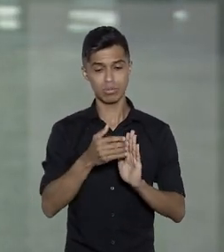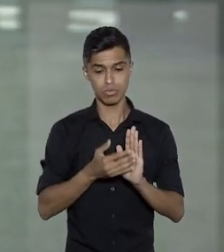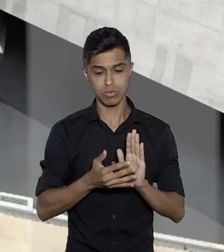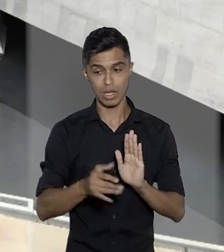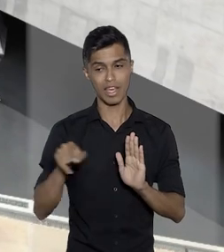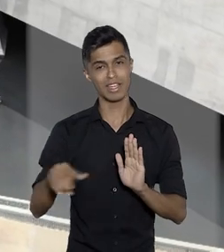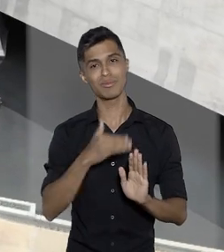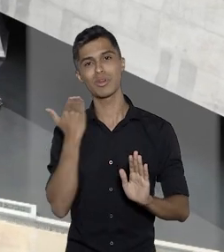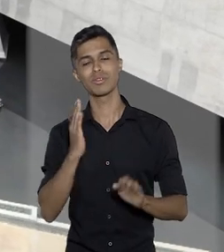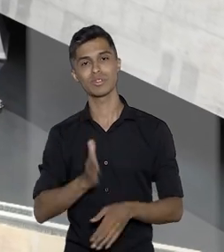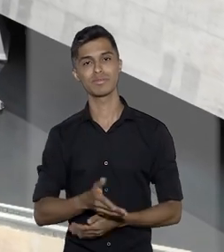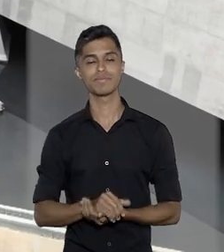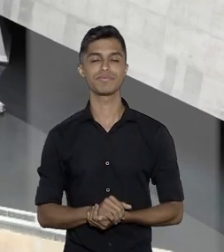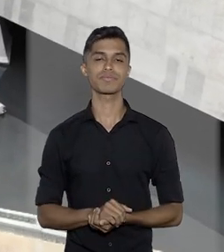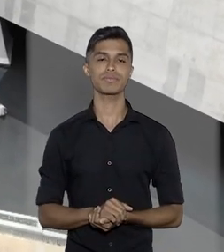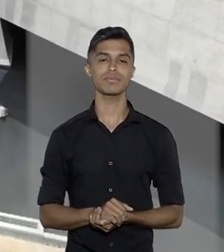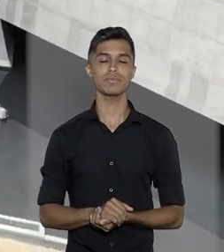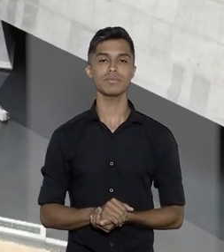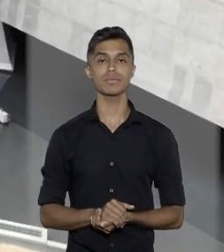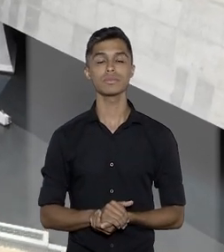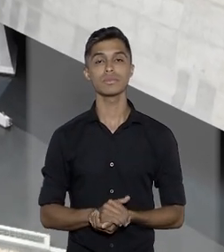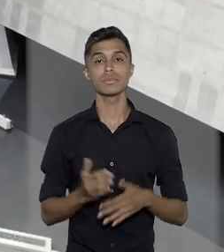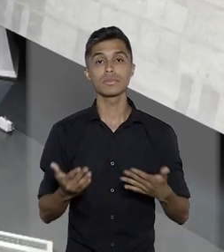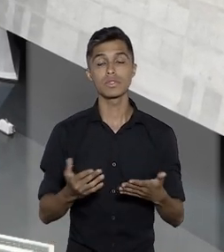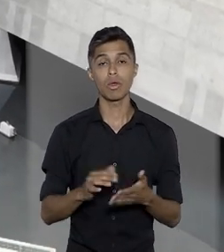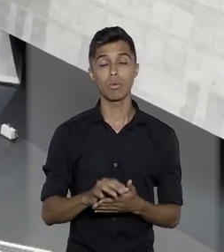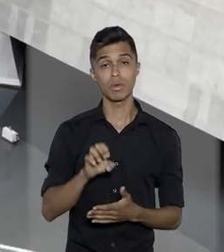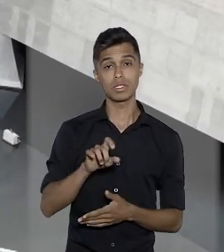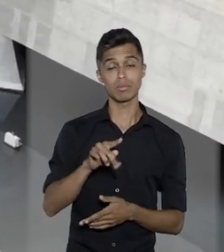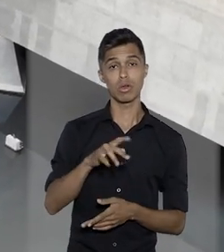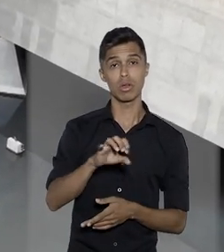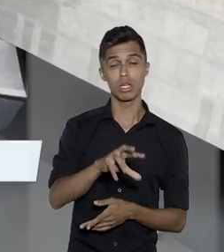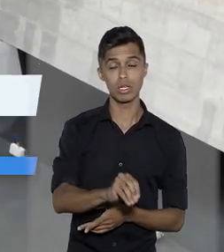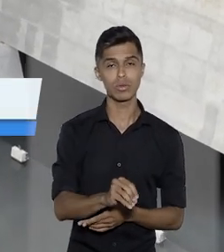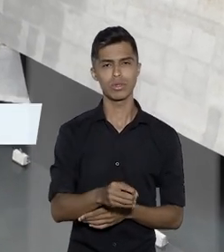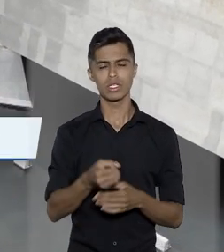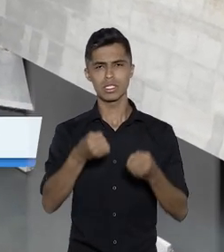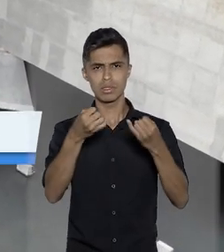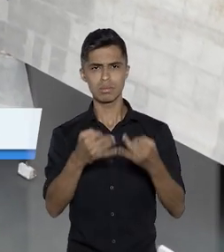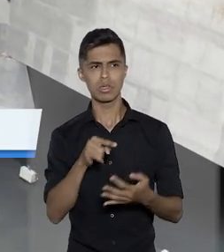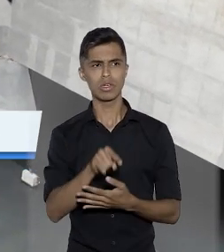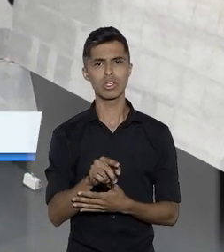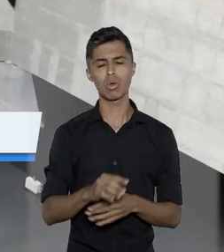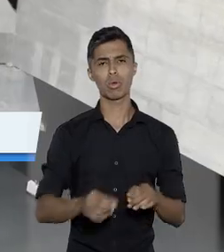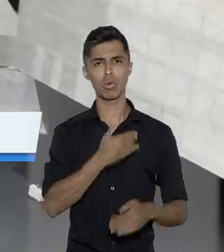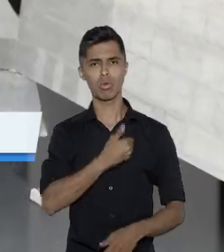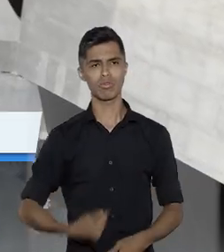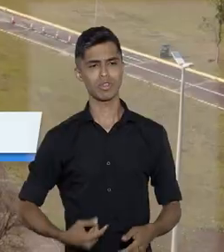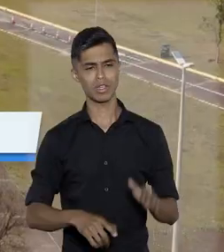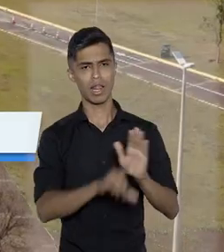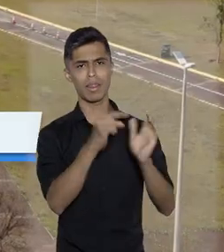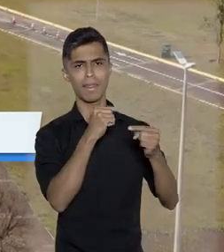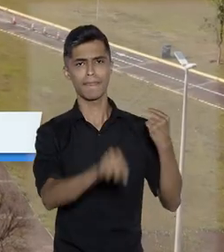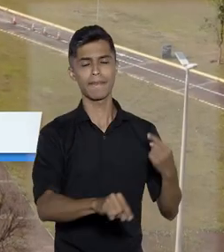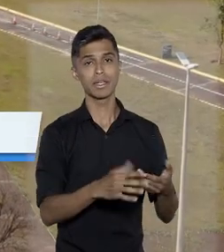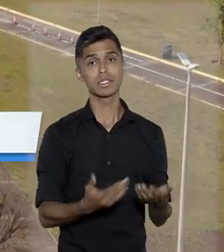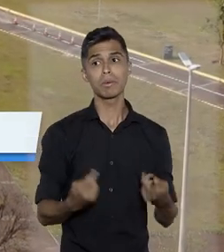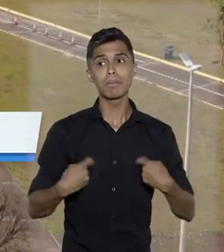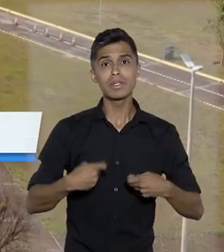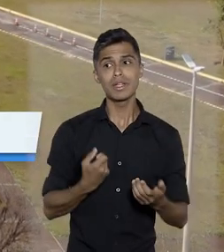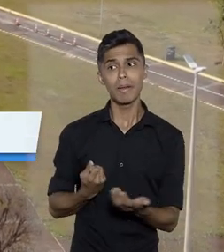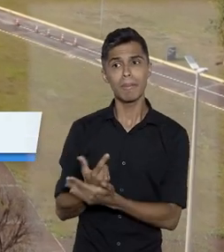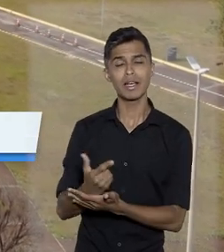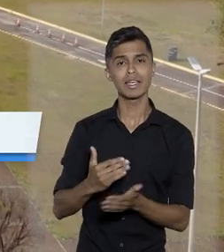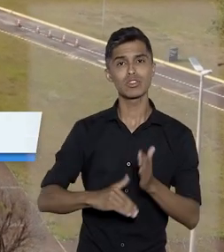portaria no mandado de segurança impetrado no STJ o espólio sustentou que o governo violou a lei deixando de fazer